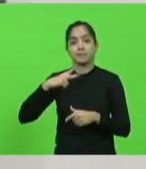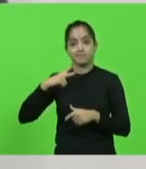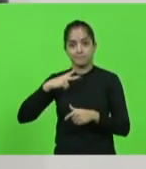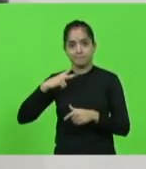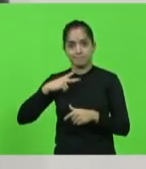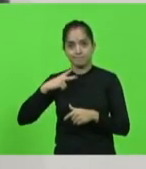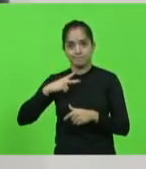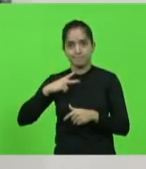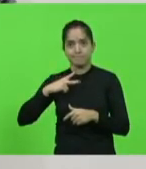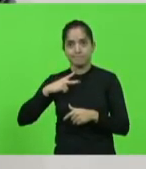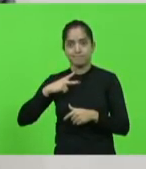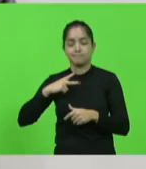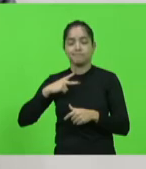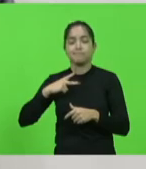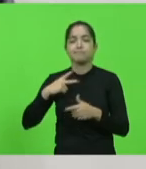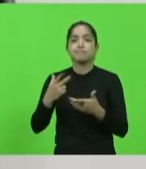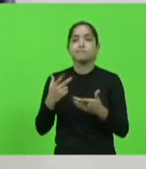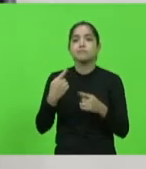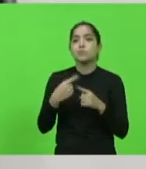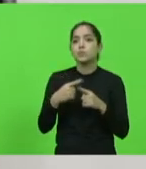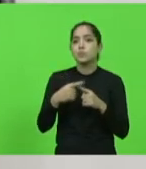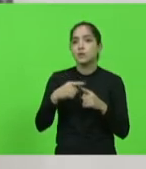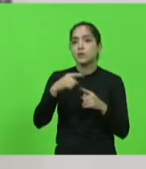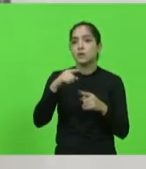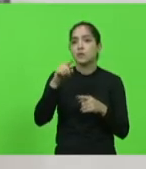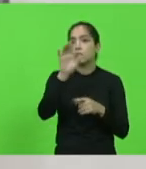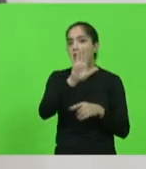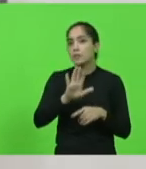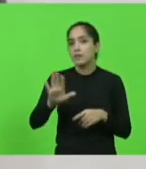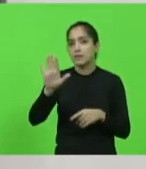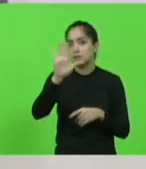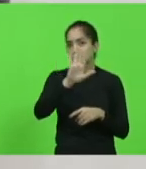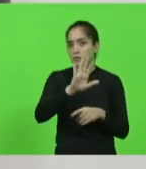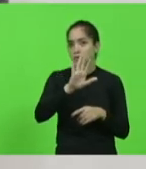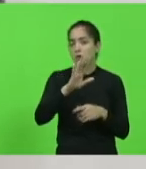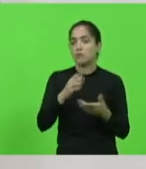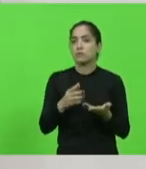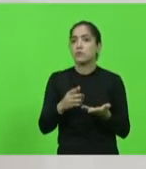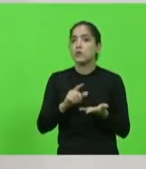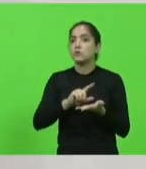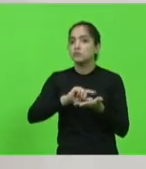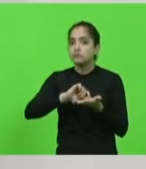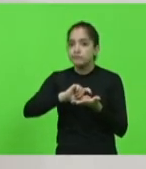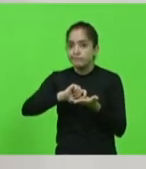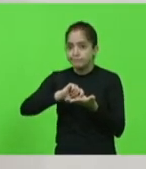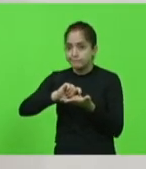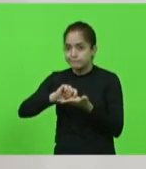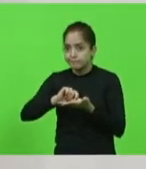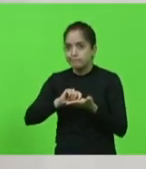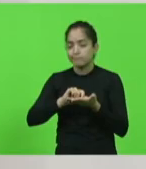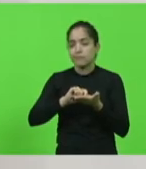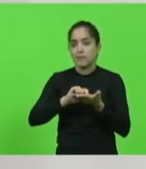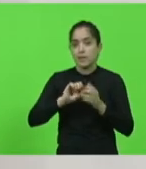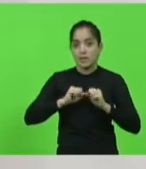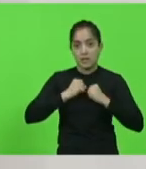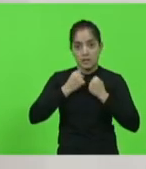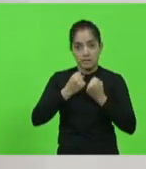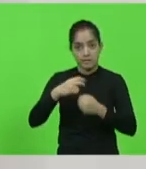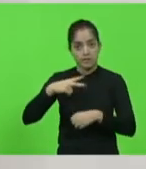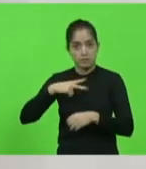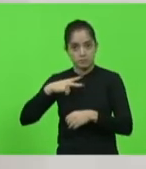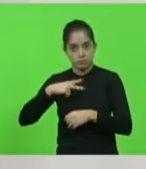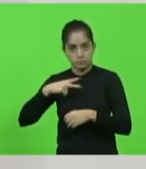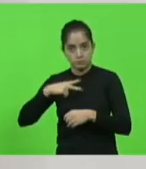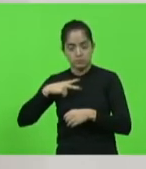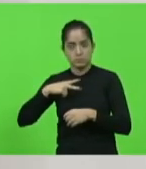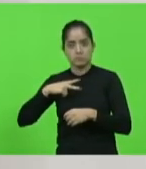Eletrobras. Por que um problema nacional? Porque os capitalistas que defendem tanto a privatização, se eles pegar o modelo